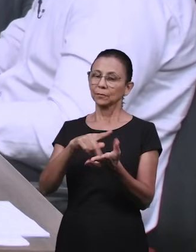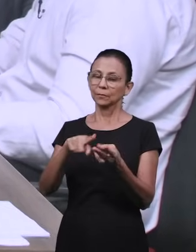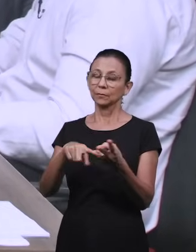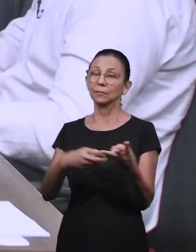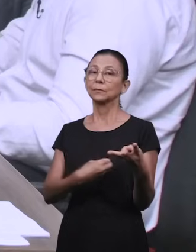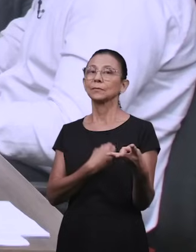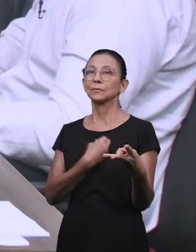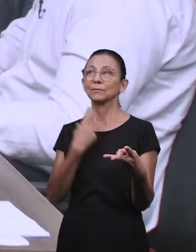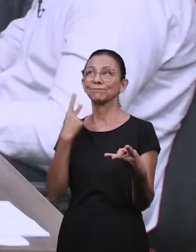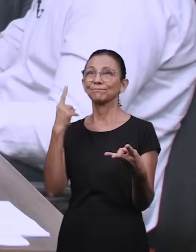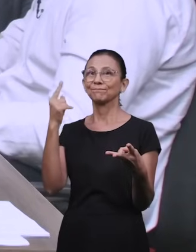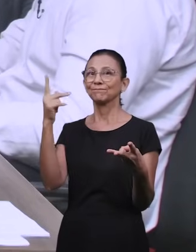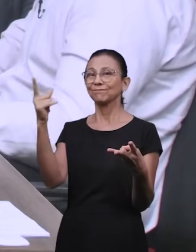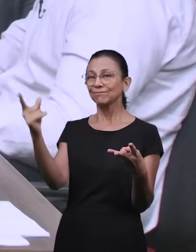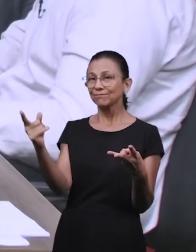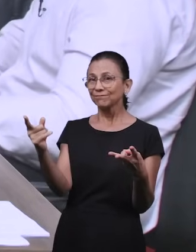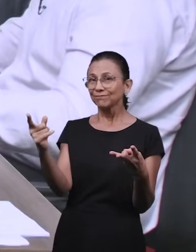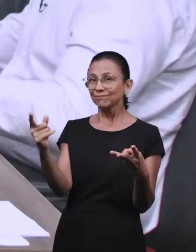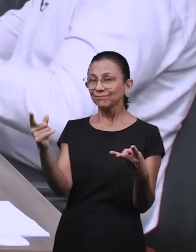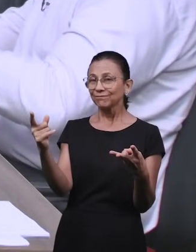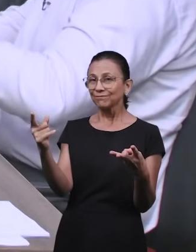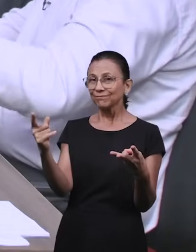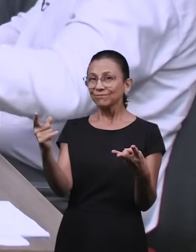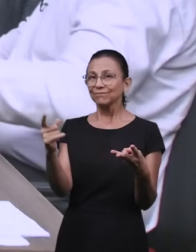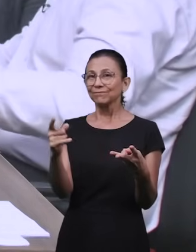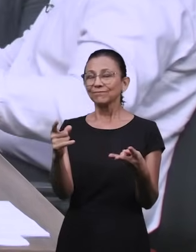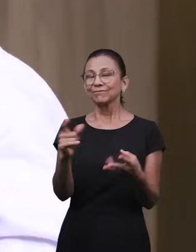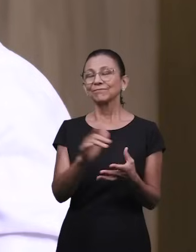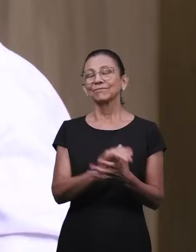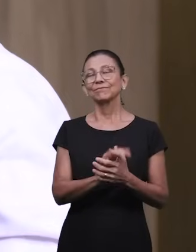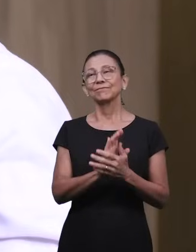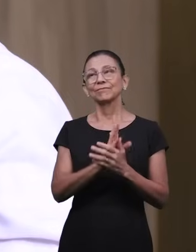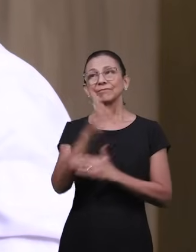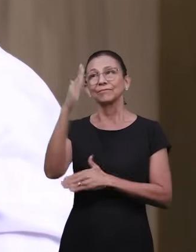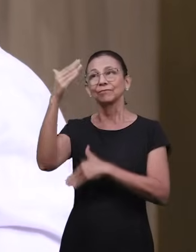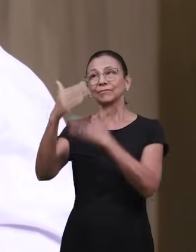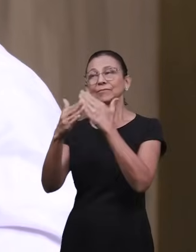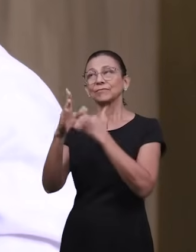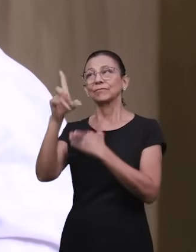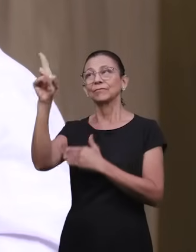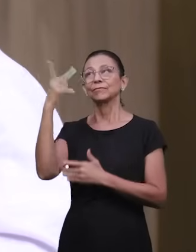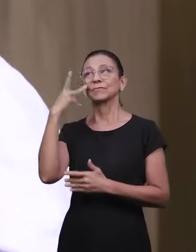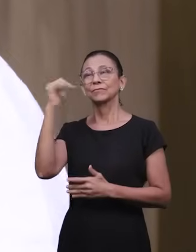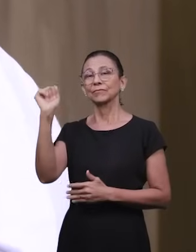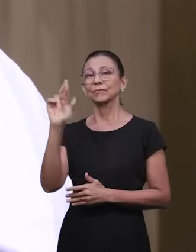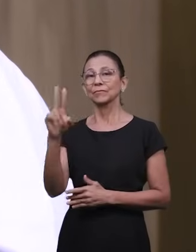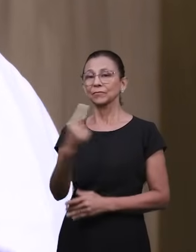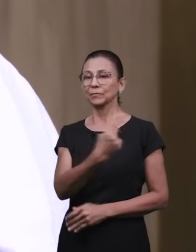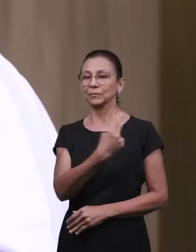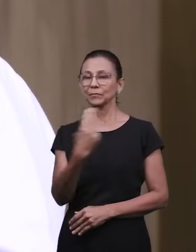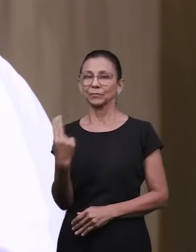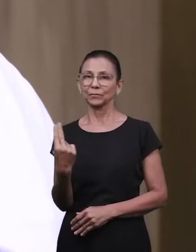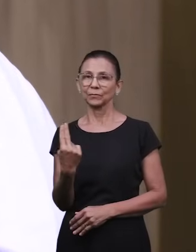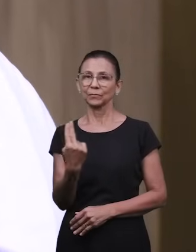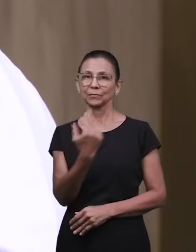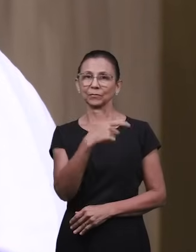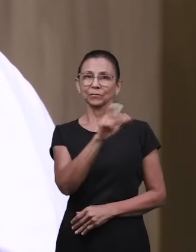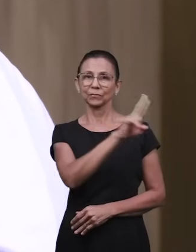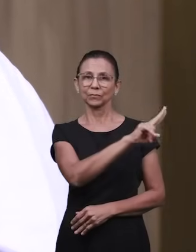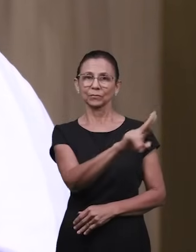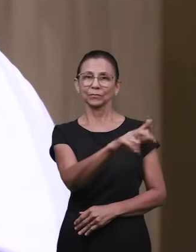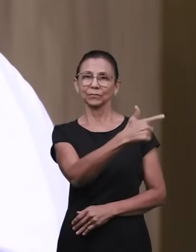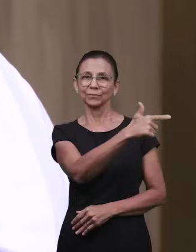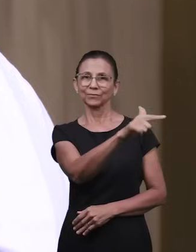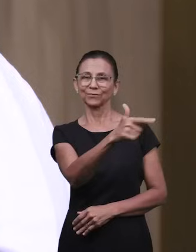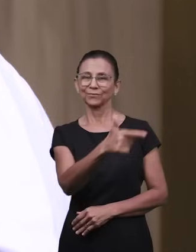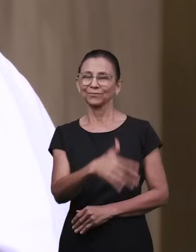e a verdade e a vida. Amém. Ninguém vem ao Pai senão por mim. Ele